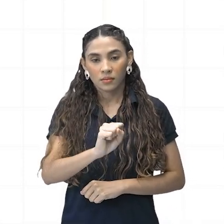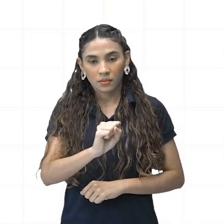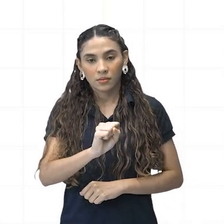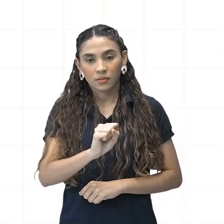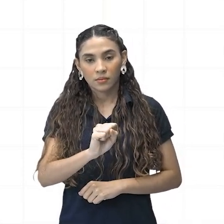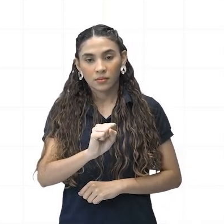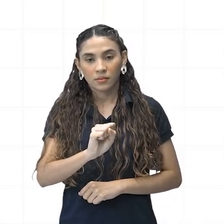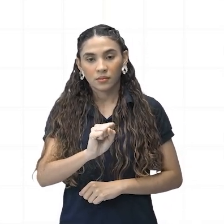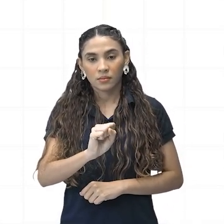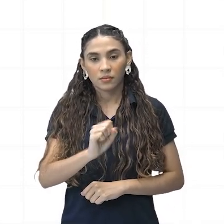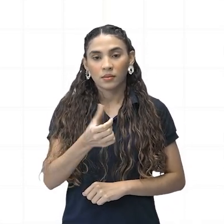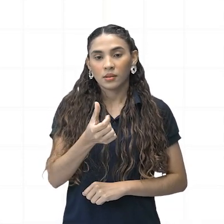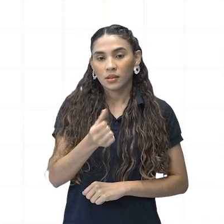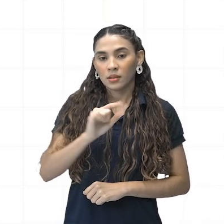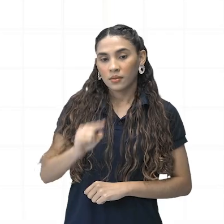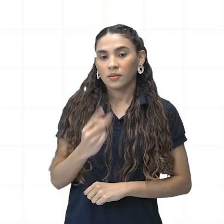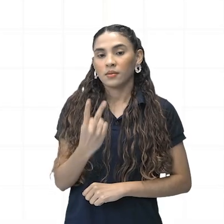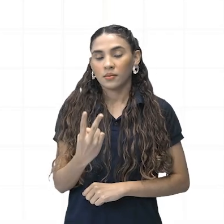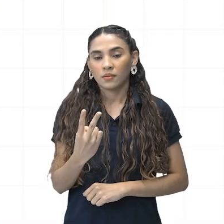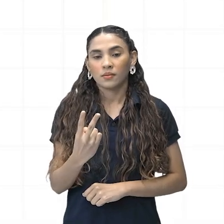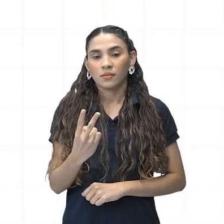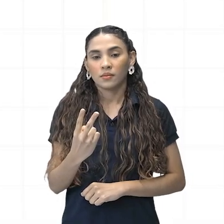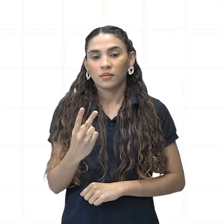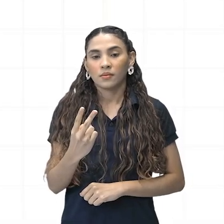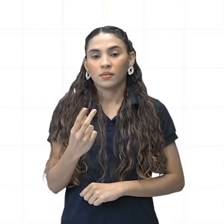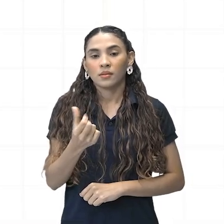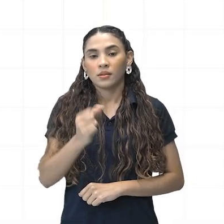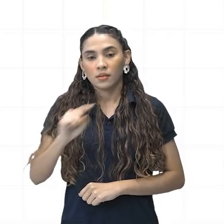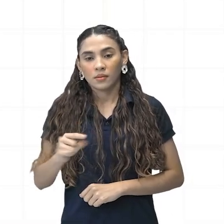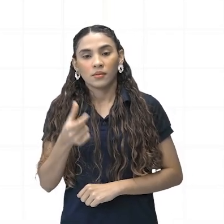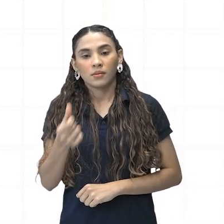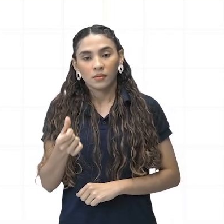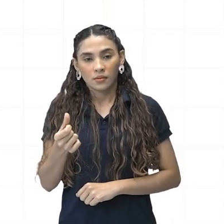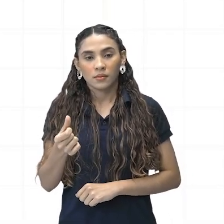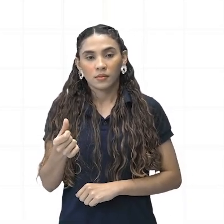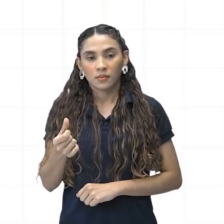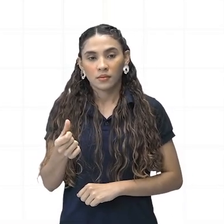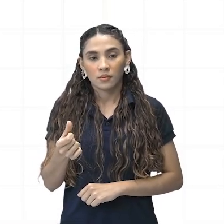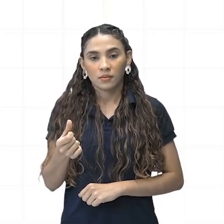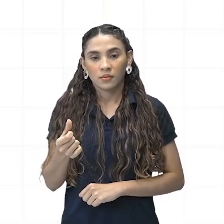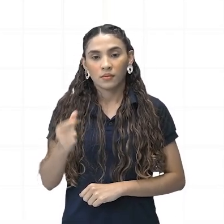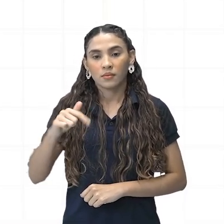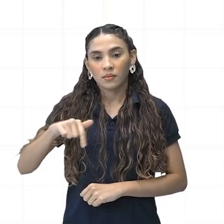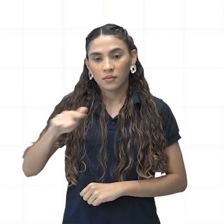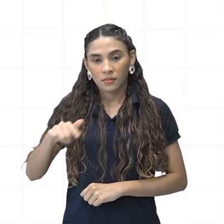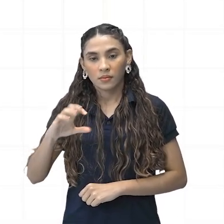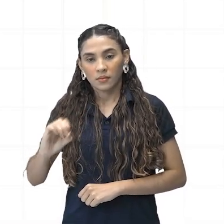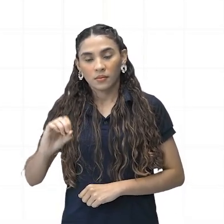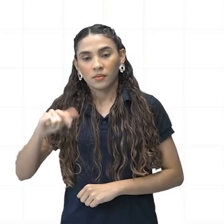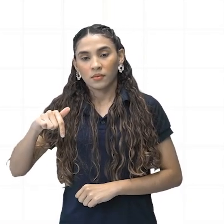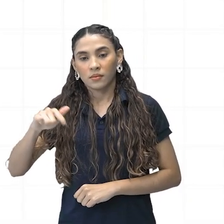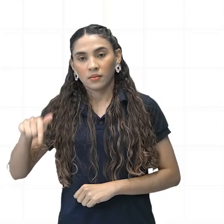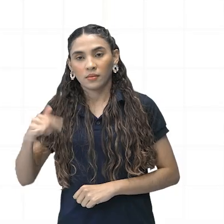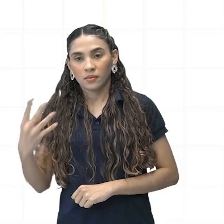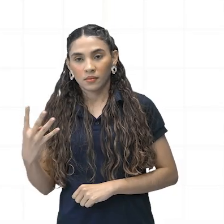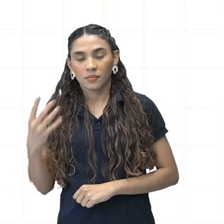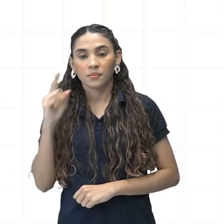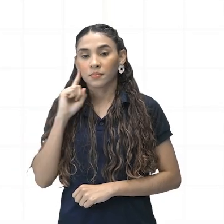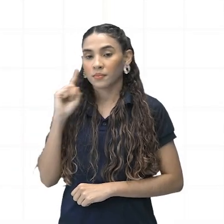5,8, o 6,2, o 6,6, o 7 e o